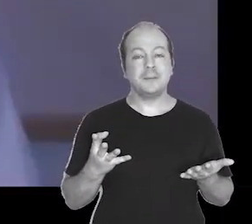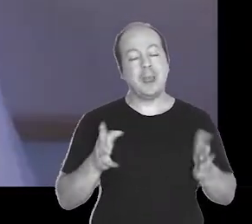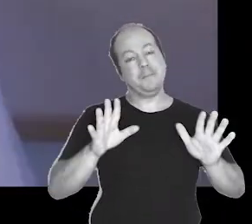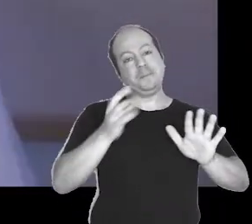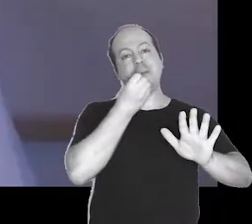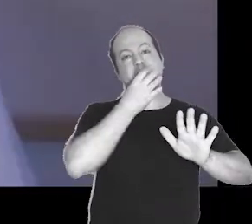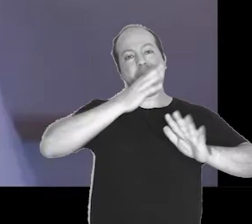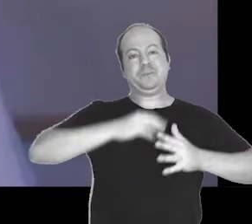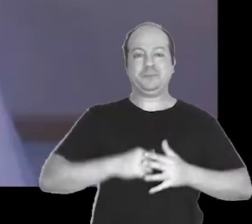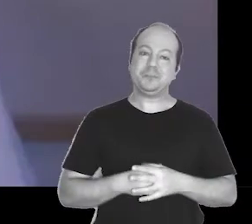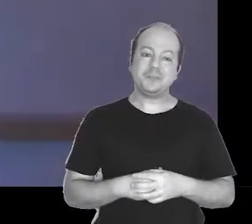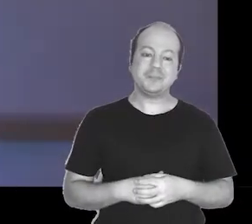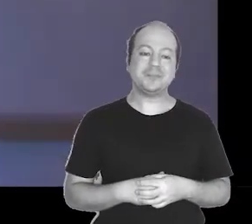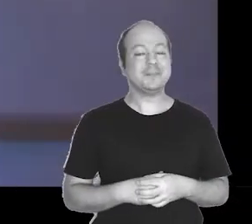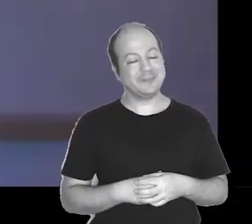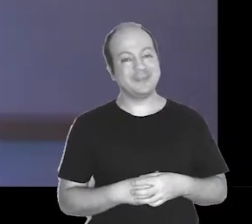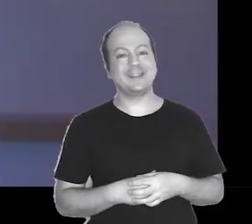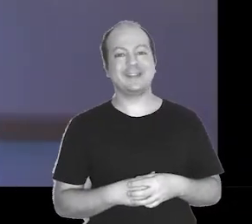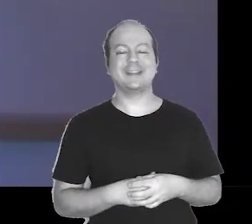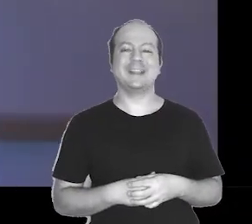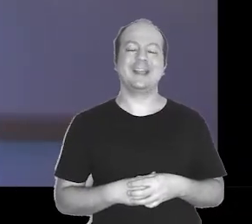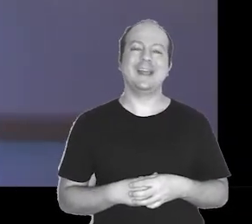Bom,